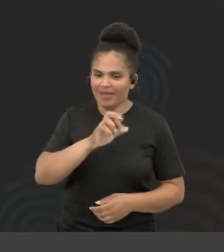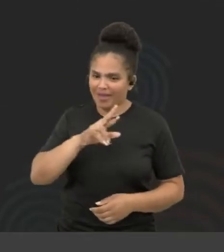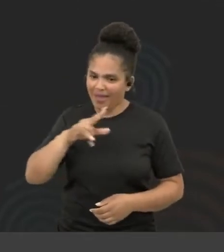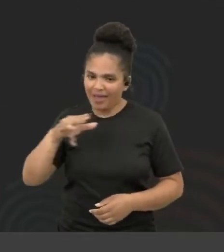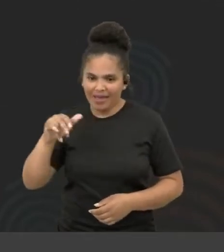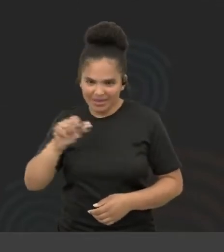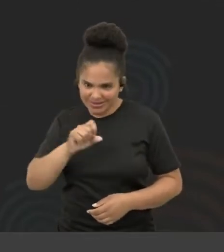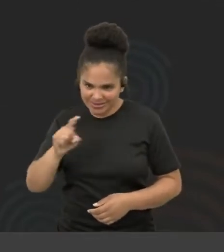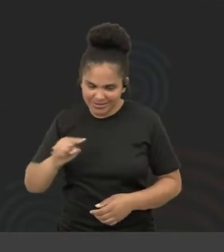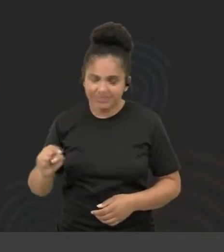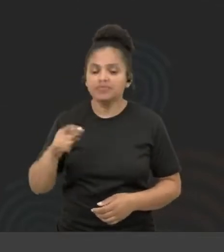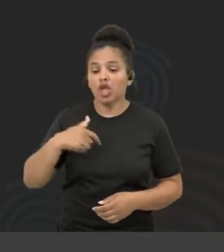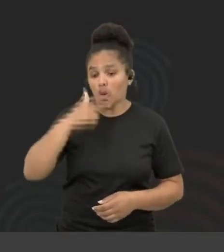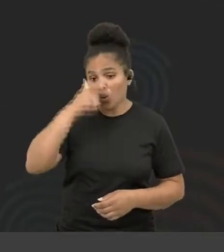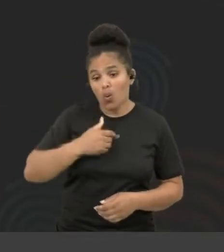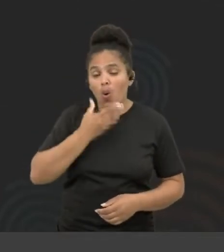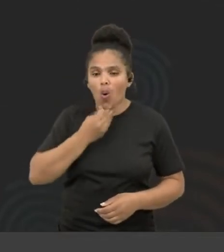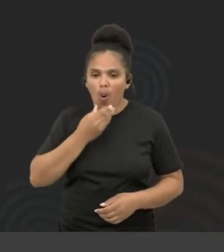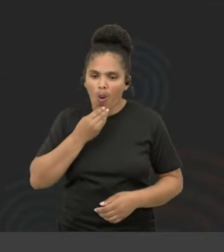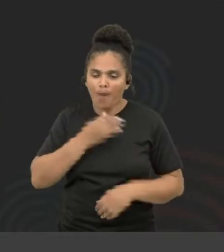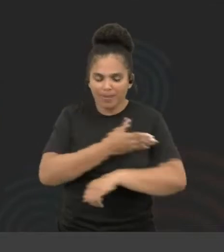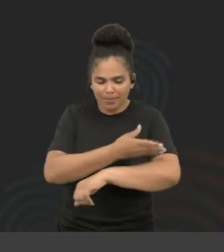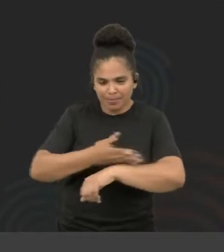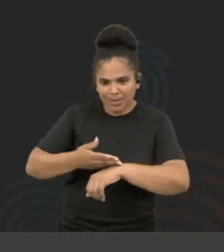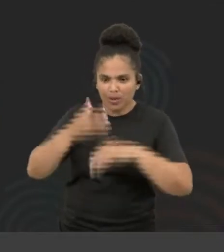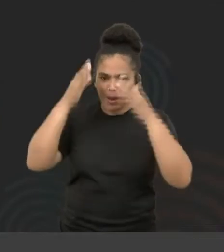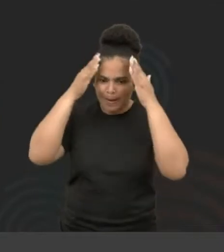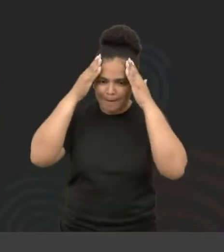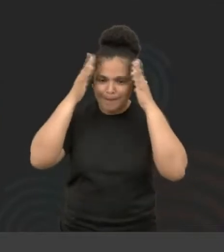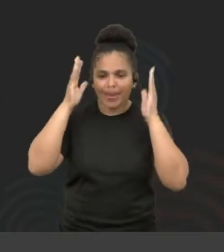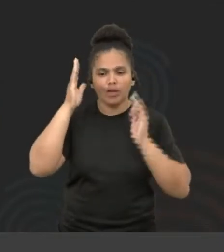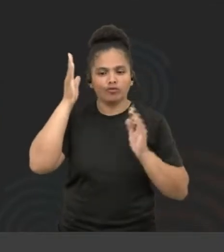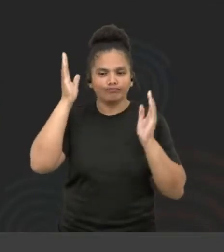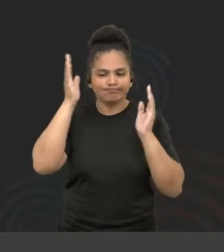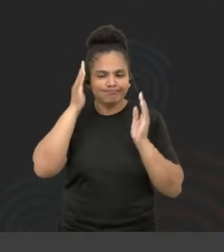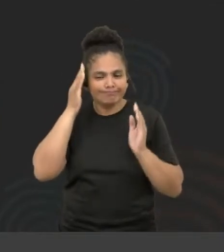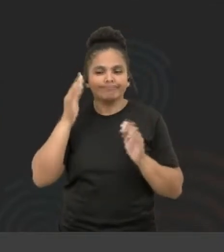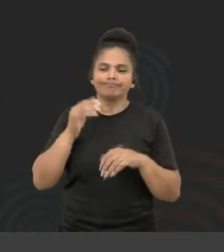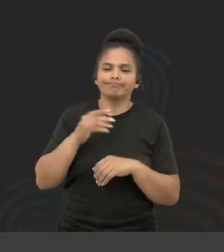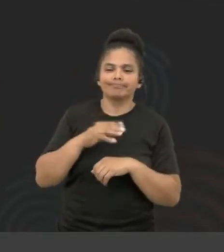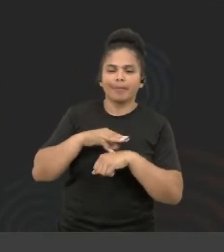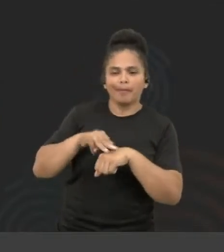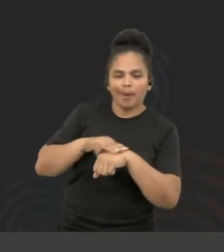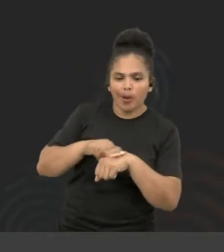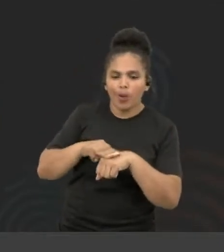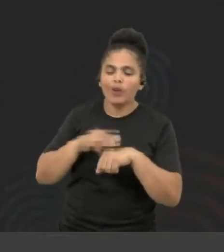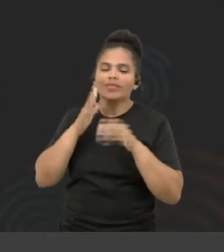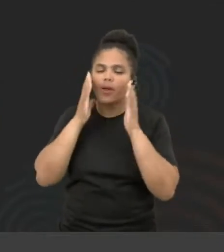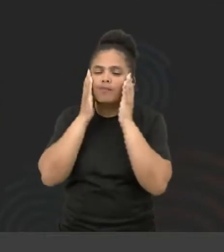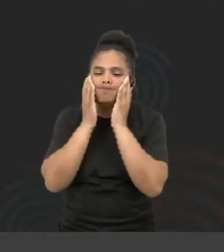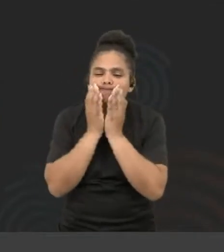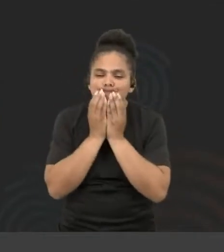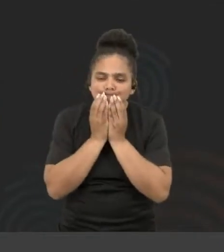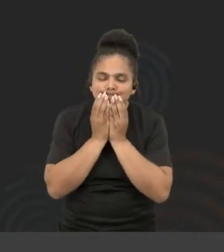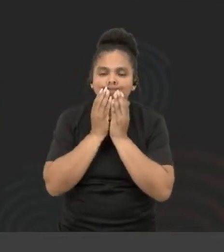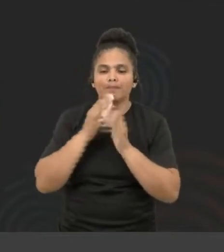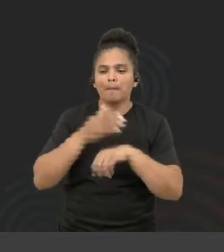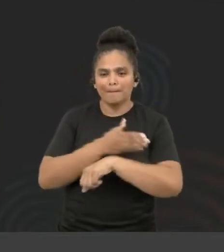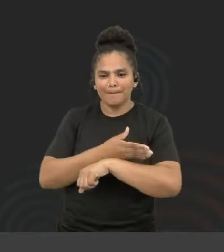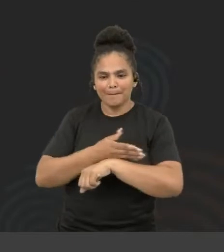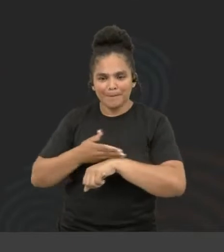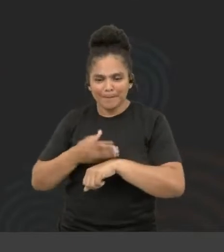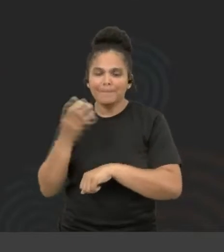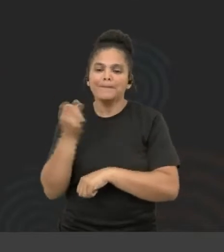branco, de cabelos lisos, castanho claro, olhos verdes, eu tenho uma barba cerrada, que já está ficando branca, e estou usando